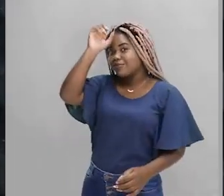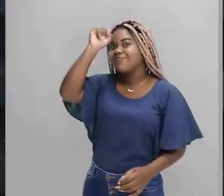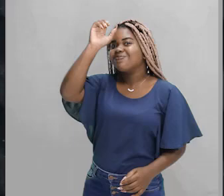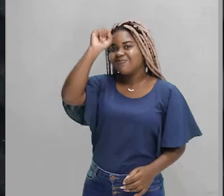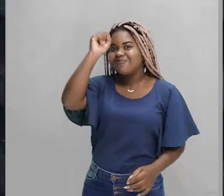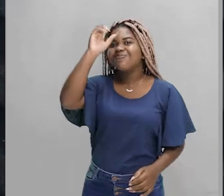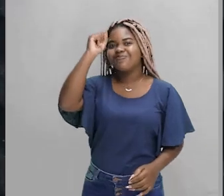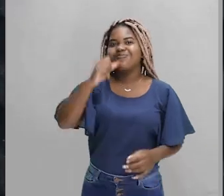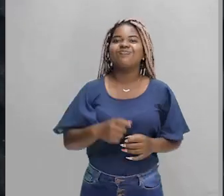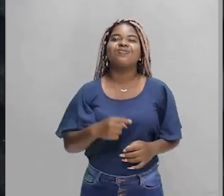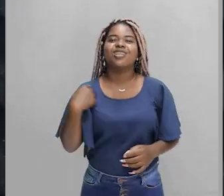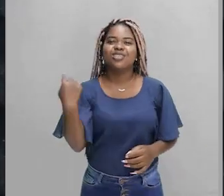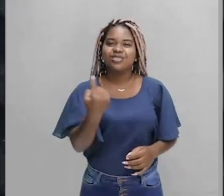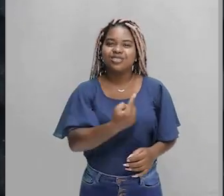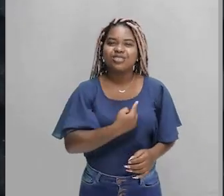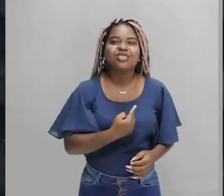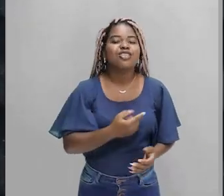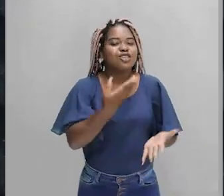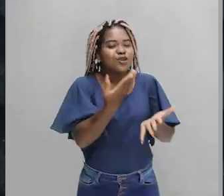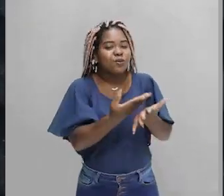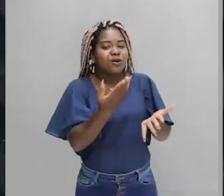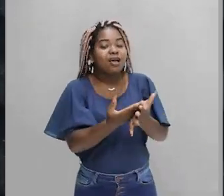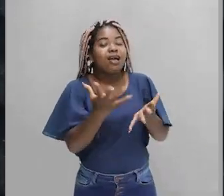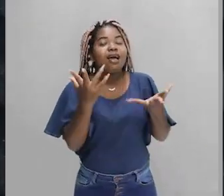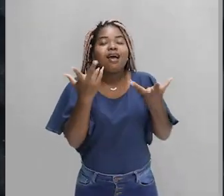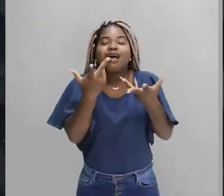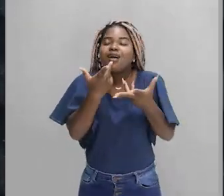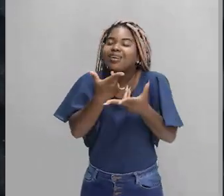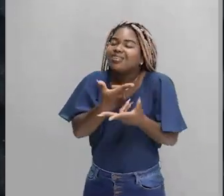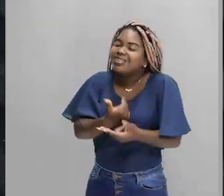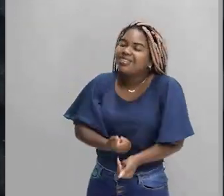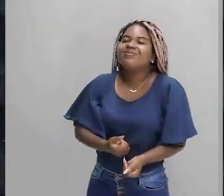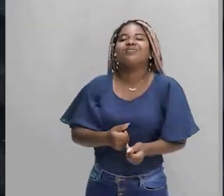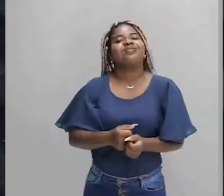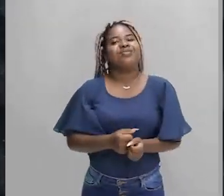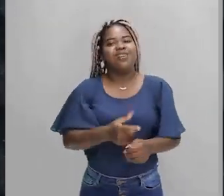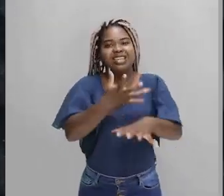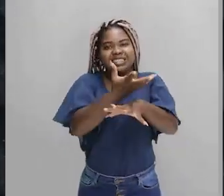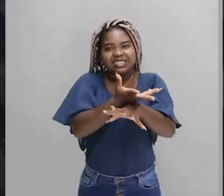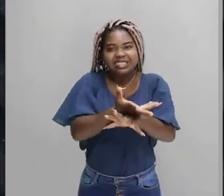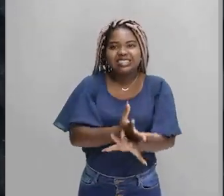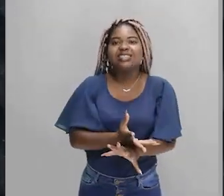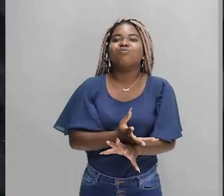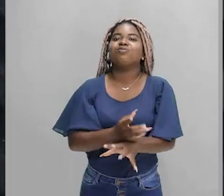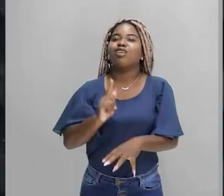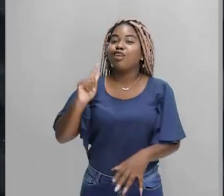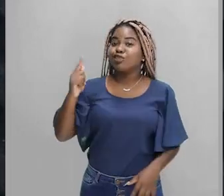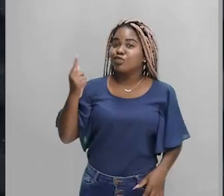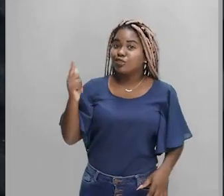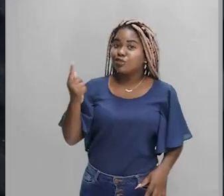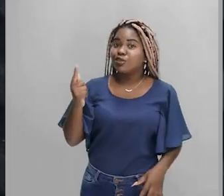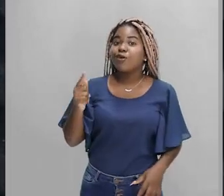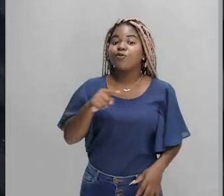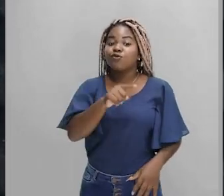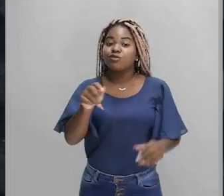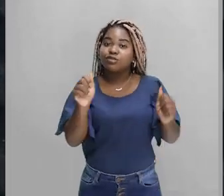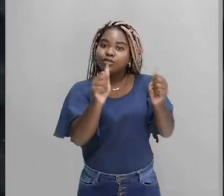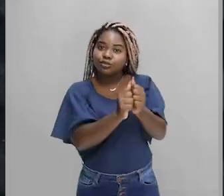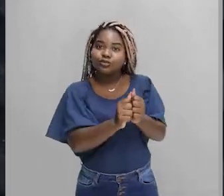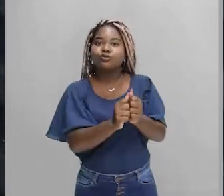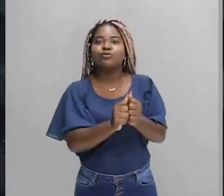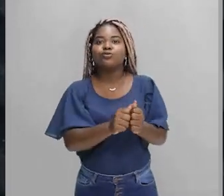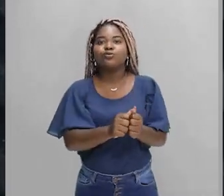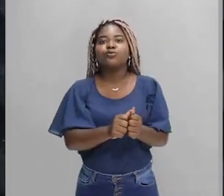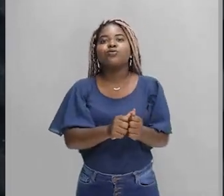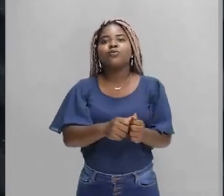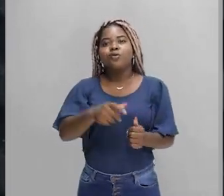para a gente ter hoje uma bela aula de geografia. Vamos compartilhar esse conhecimento. Você comigo aqui, professor Marcos Cunha,